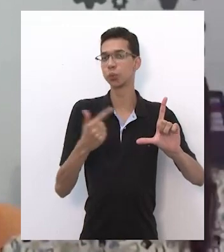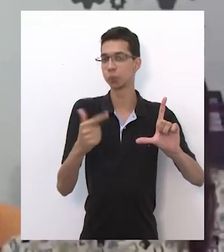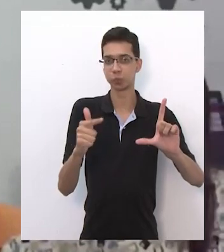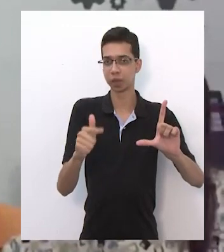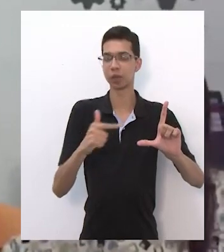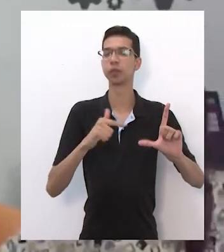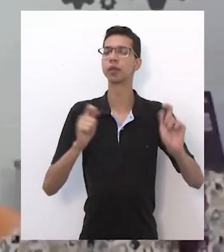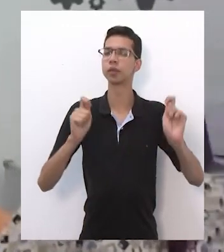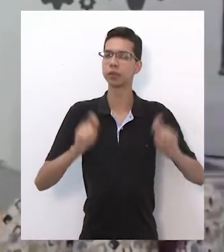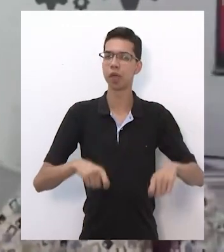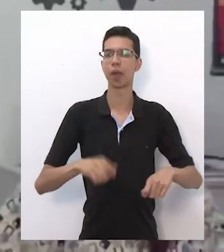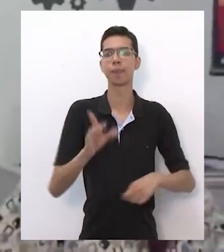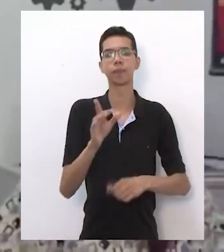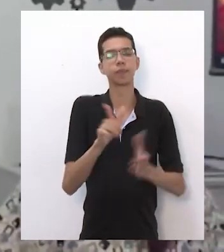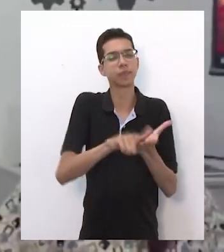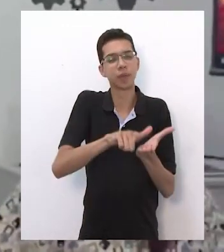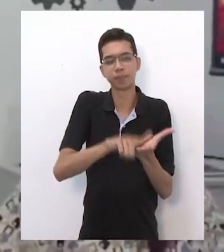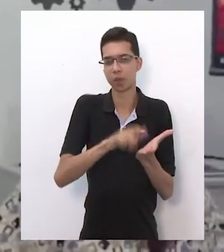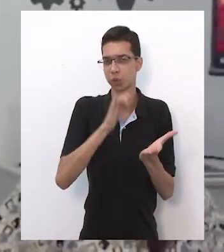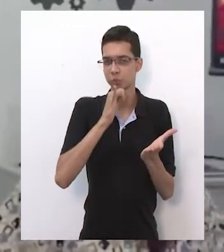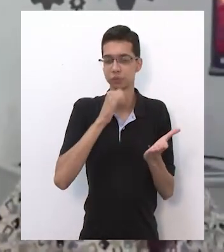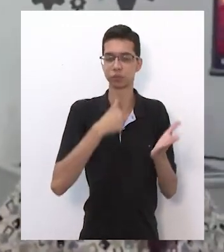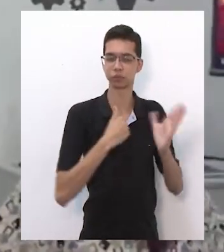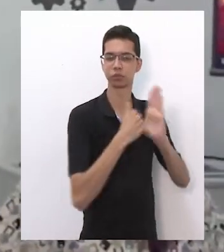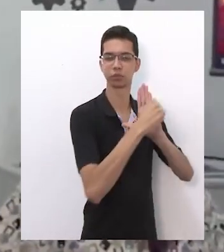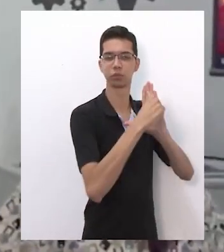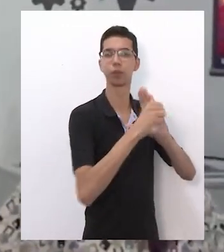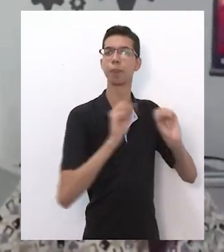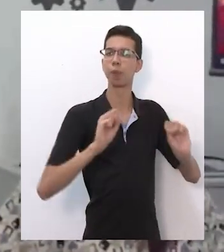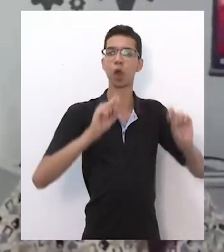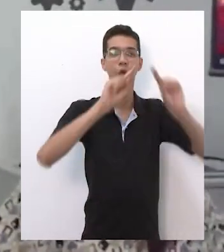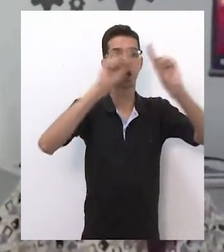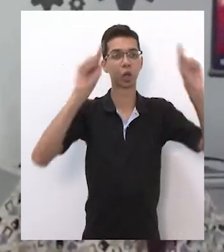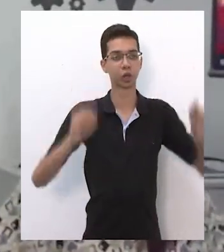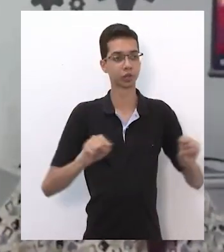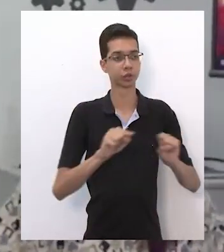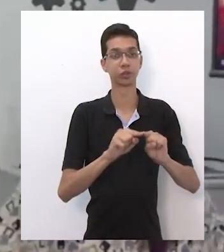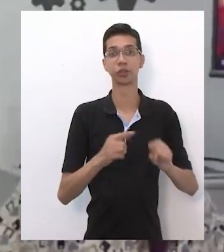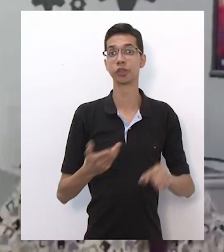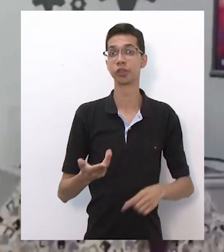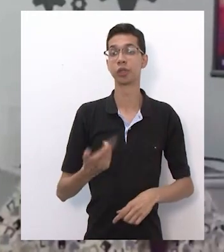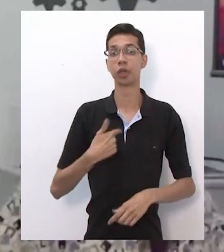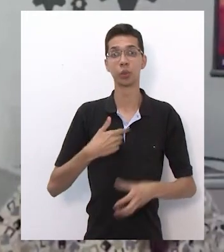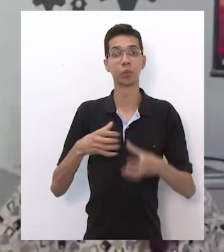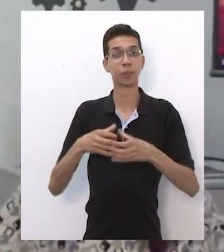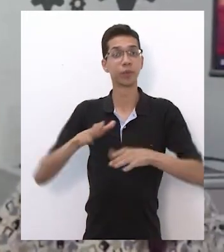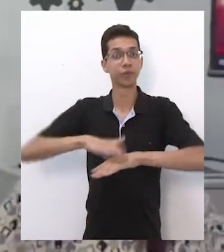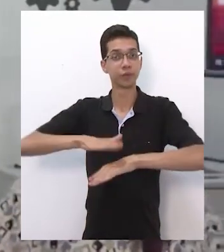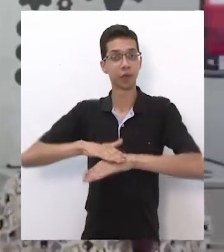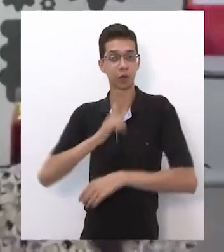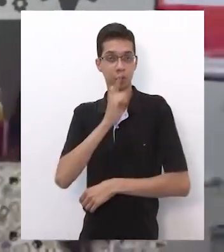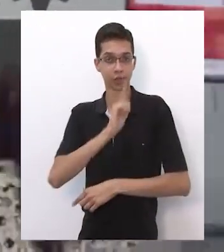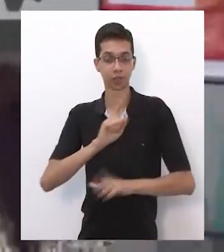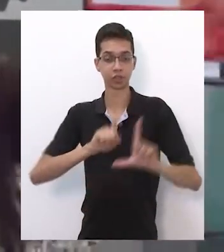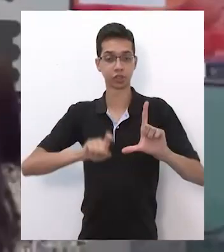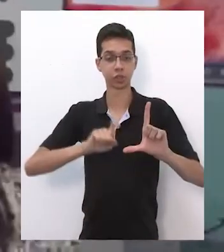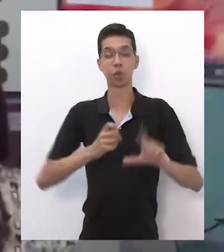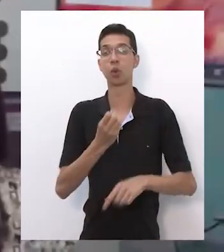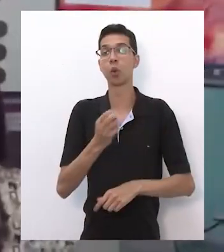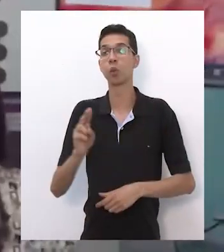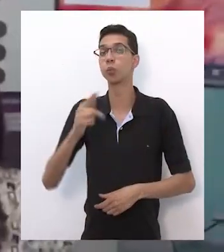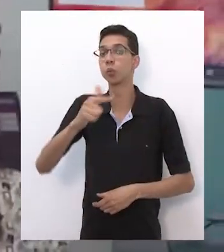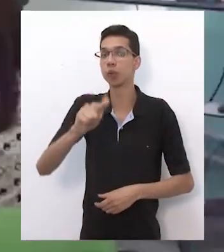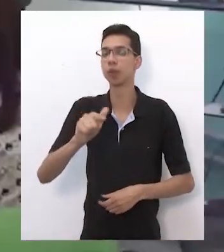num mural, numa lousa, enfim, né? Então, mas eu consigo fazer isso com o meu grupo se eu tiver o recurso digital ou se eu não